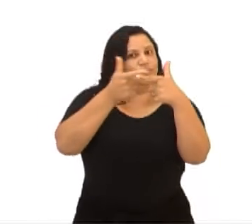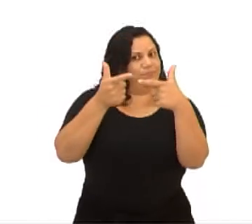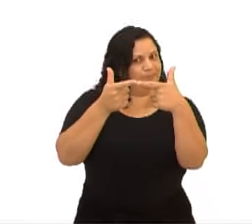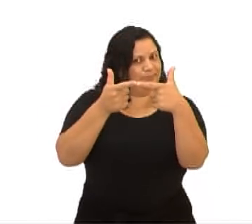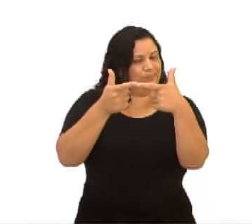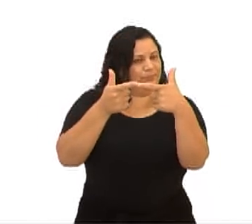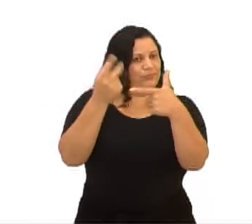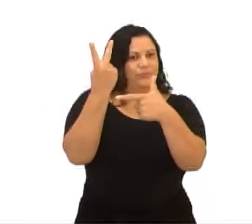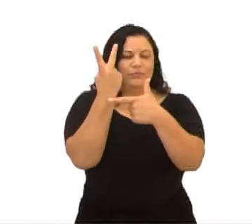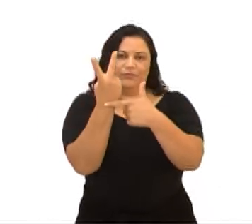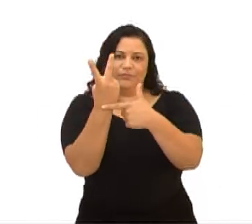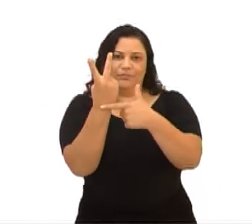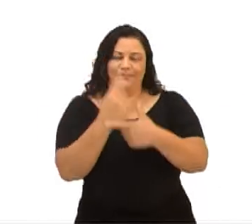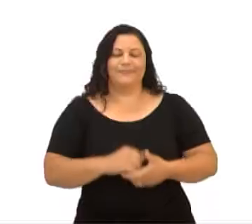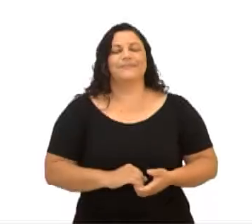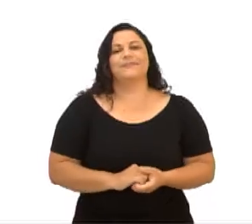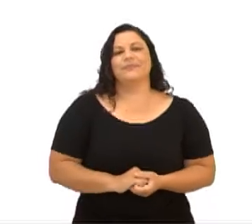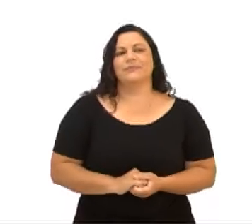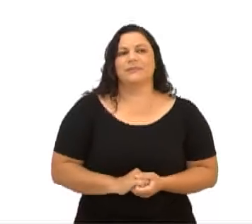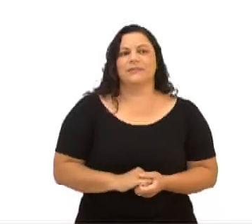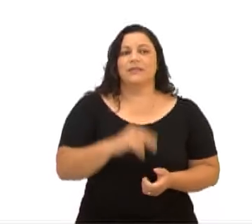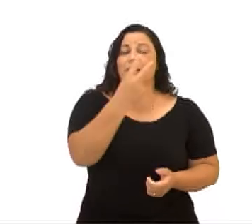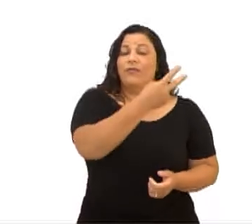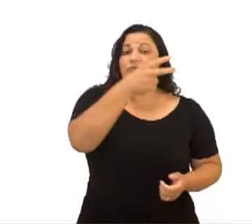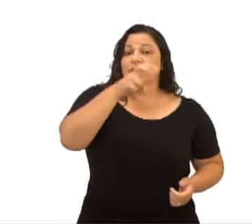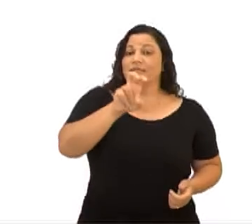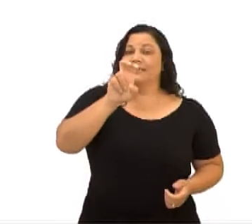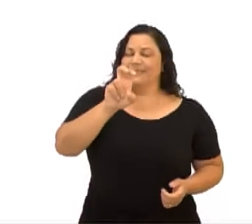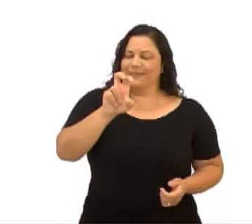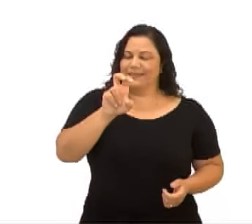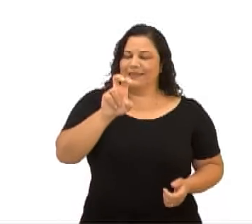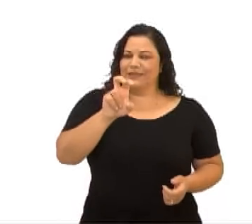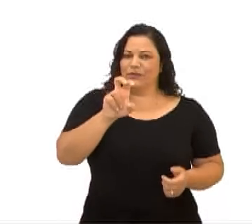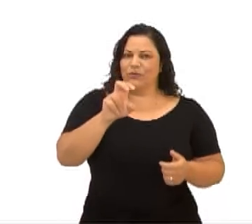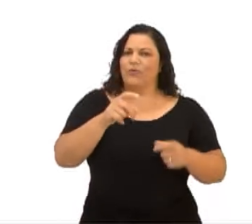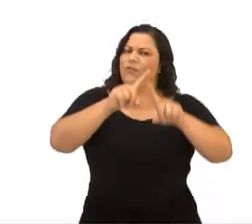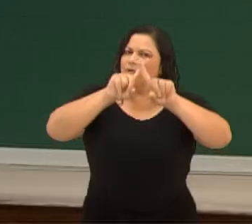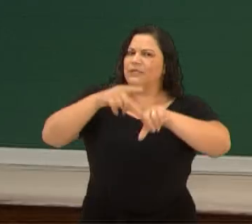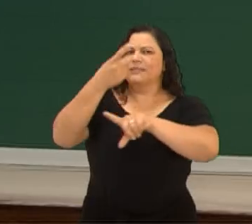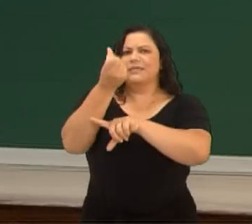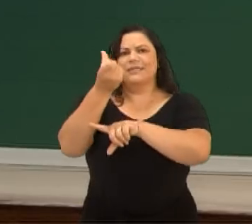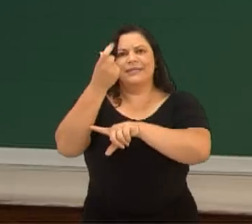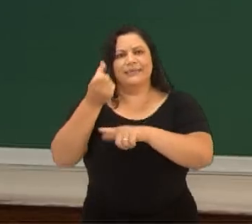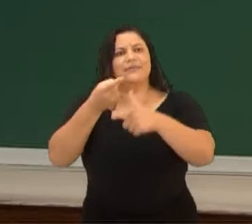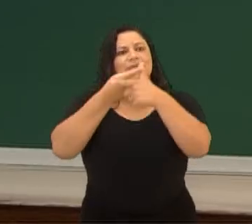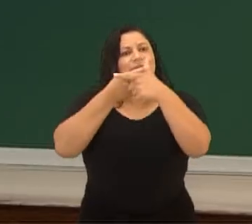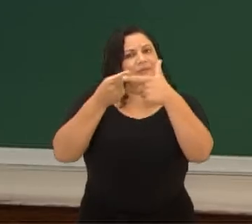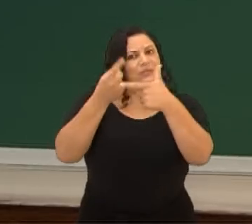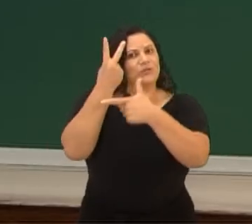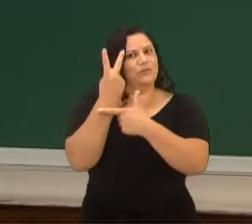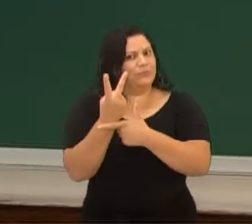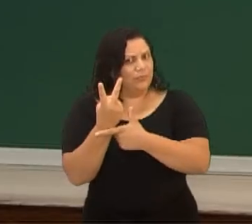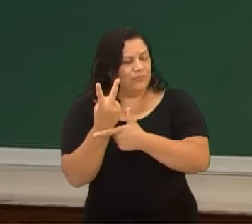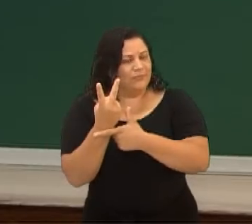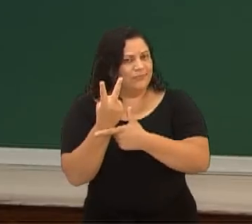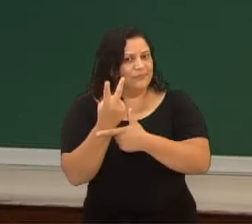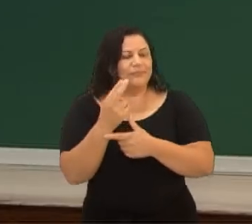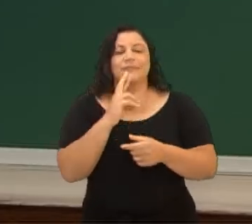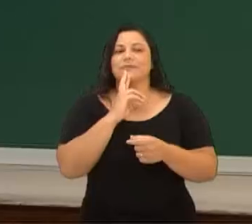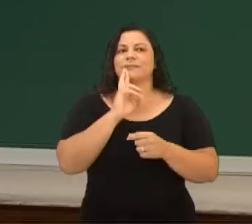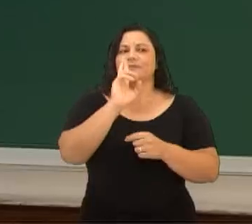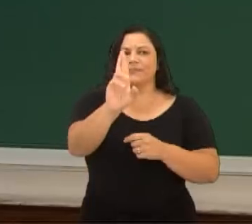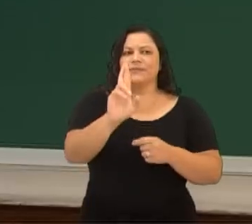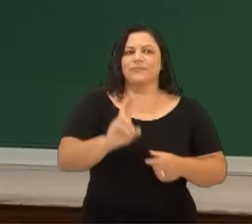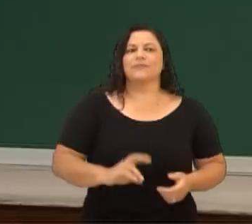16 divididos por 2. 25 vezes 16 é a mesma coisa que 16 vezes 25, que